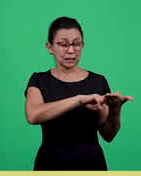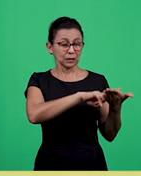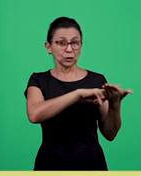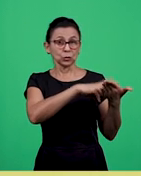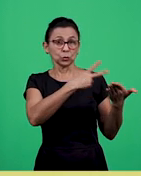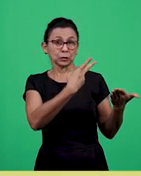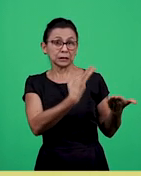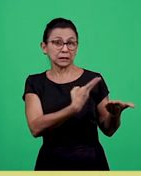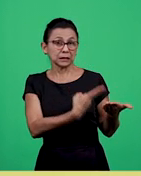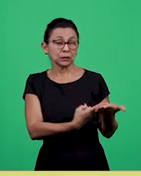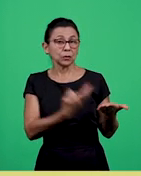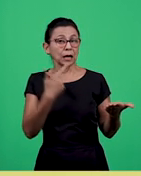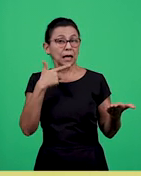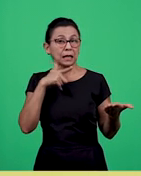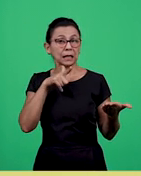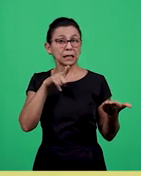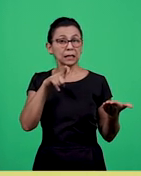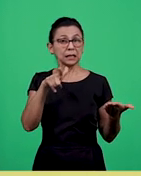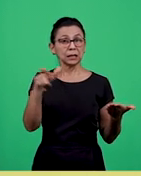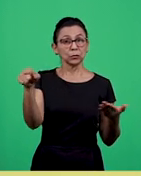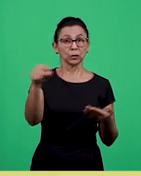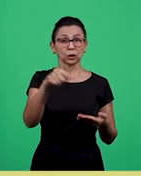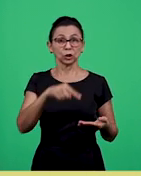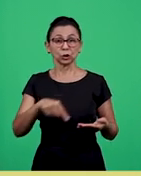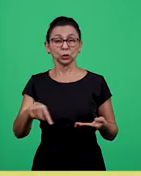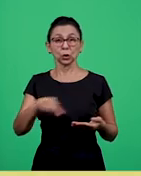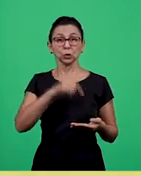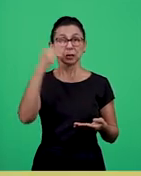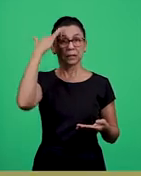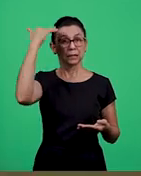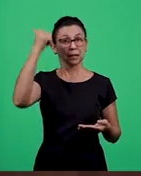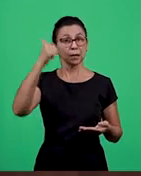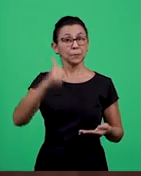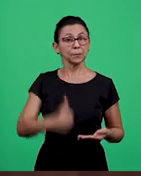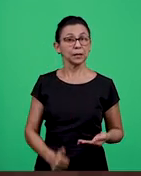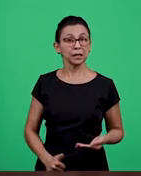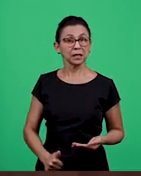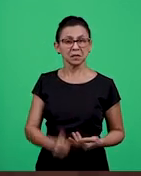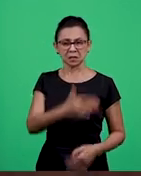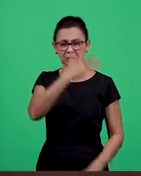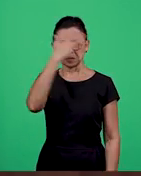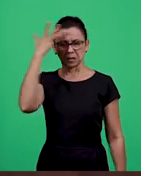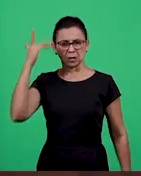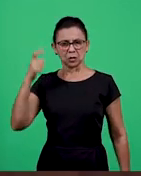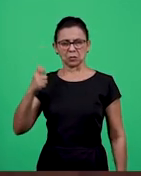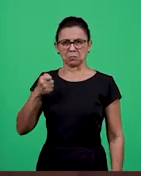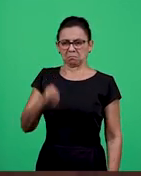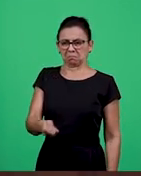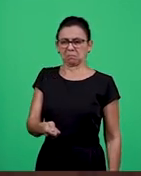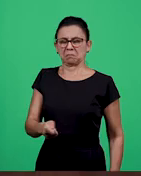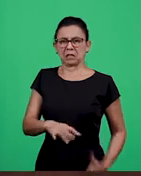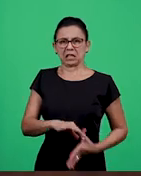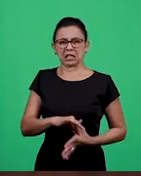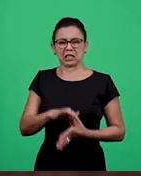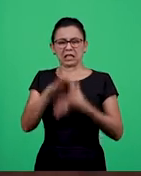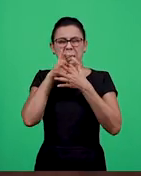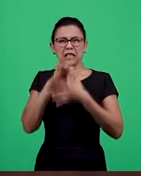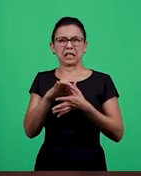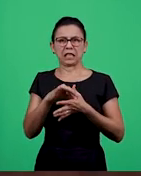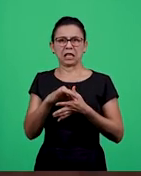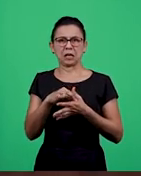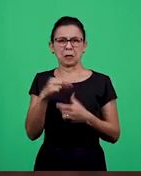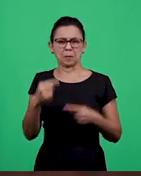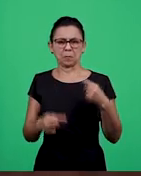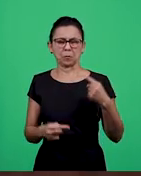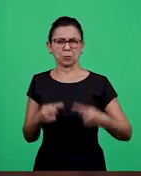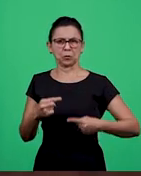todos conheciam. Então Lutero contrariou todas as autoridades políticas